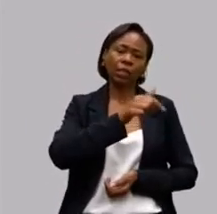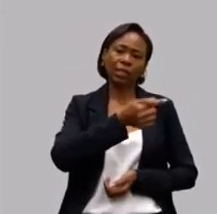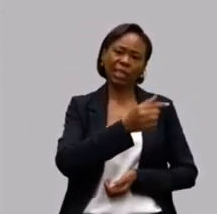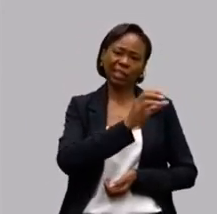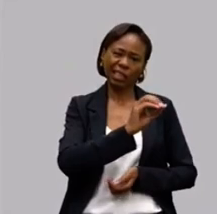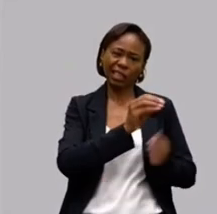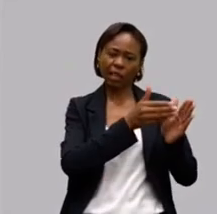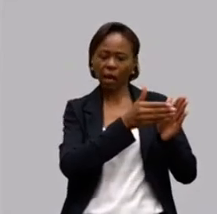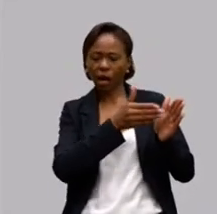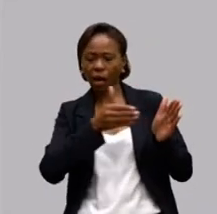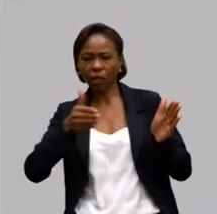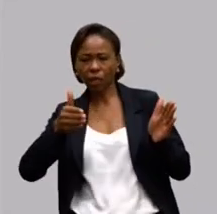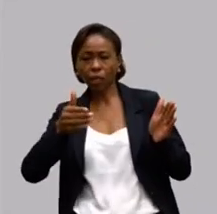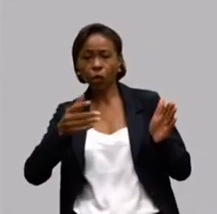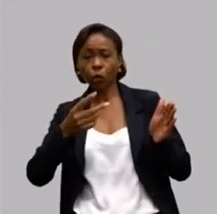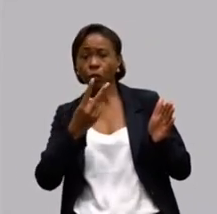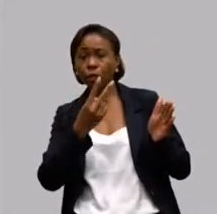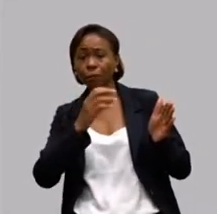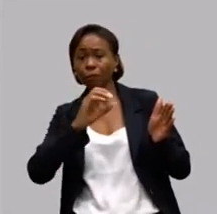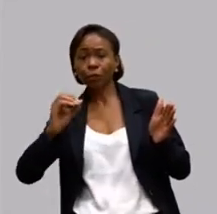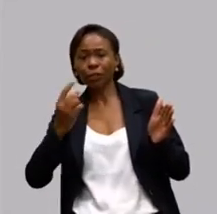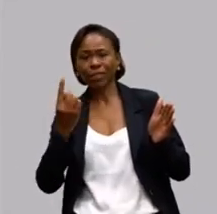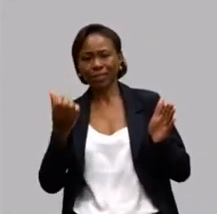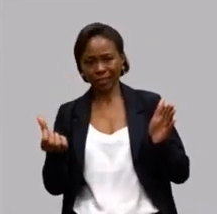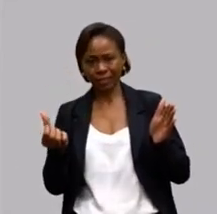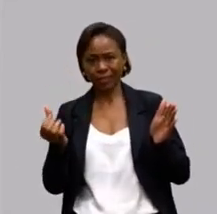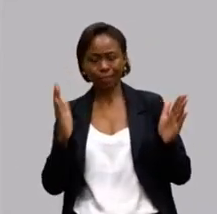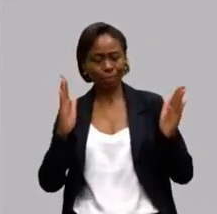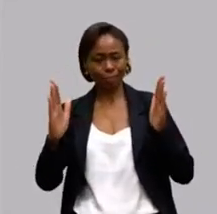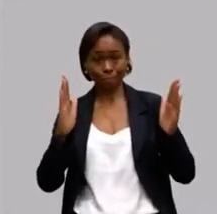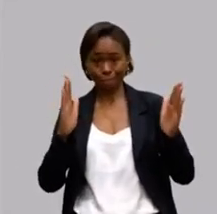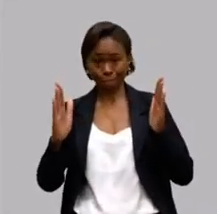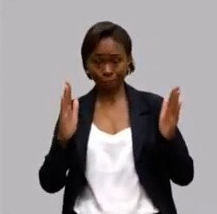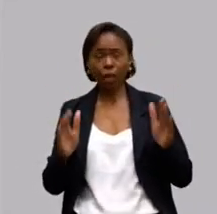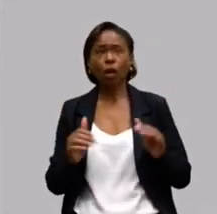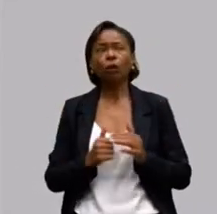2016. Vejam o que é curioso, entre